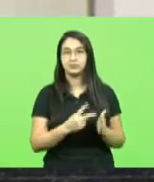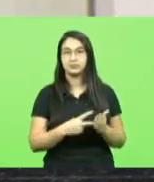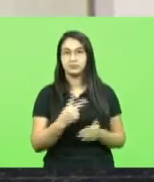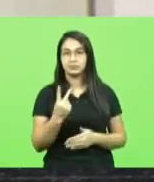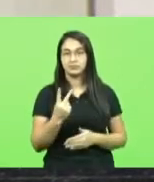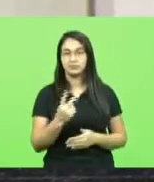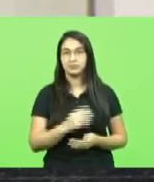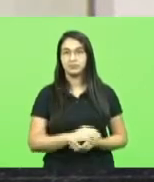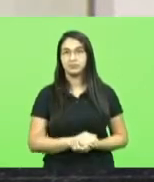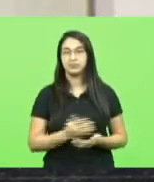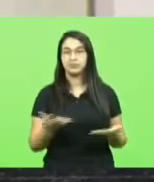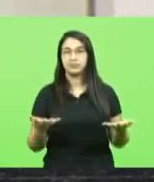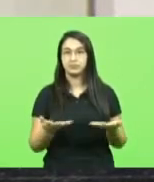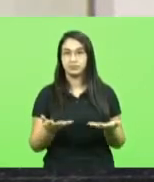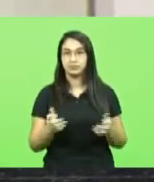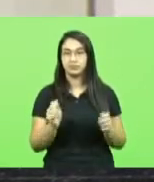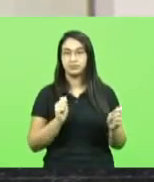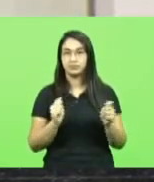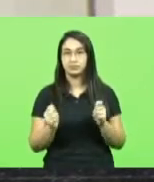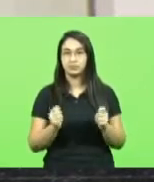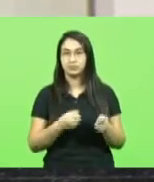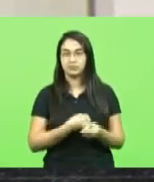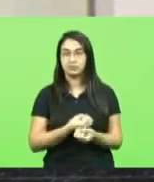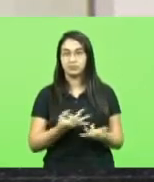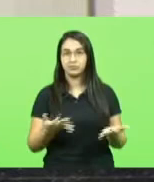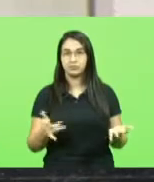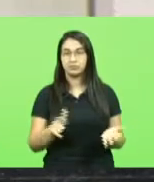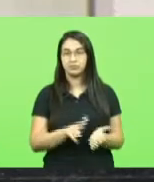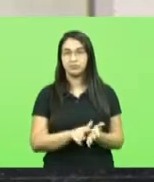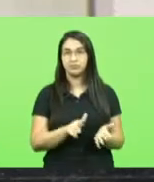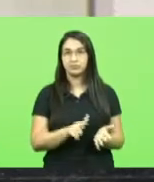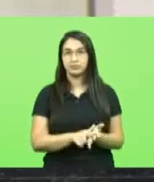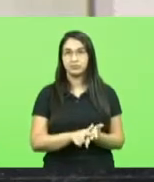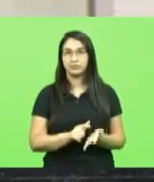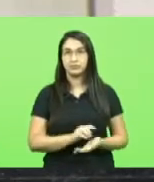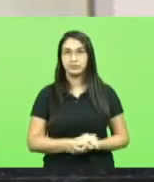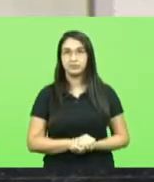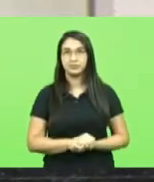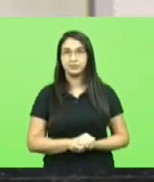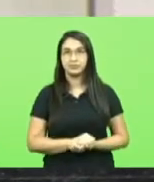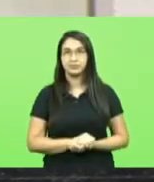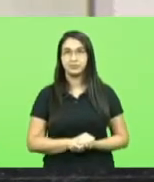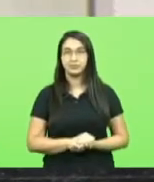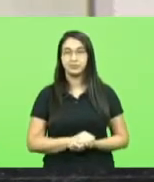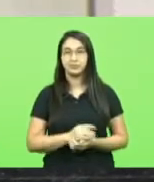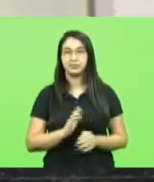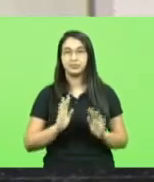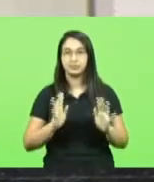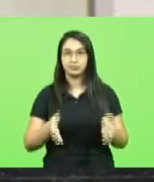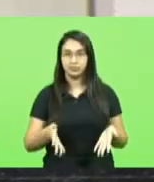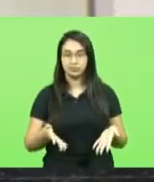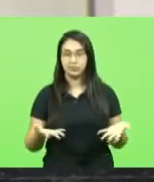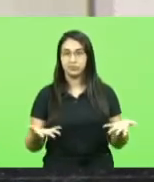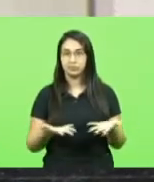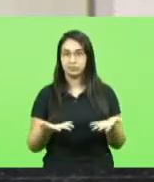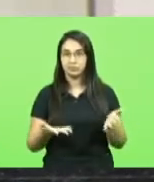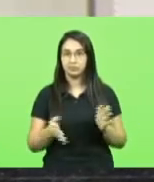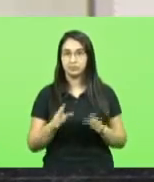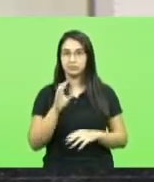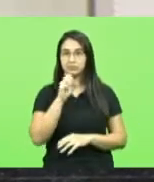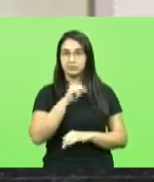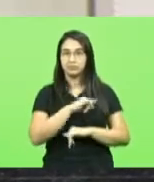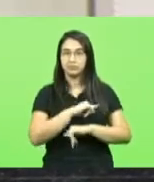Solicito a assessoria que proceda à distribuição de expediente. Entraremos imediatamente em breves comunicações